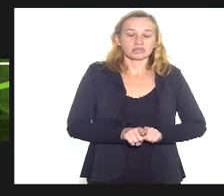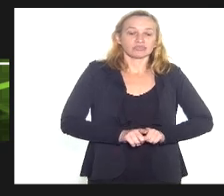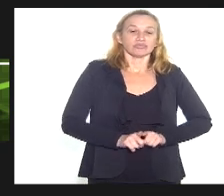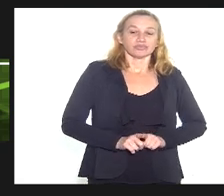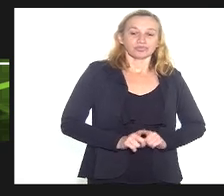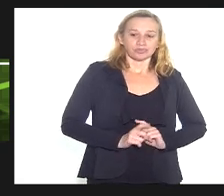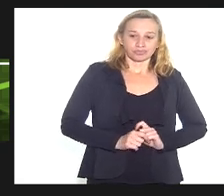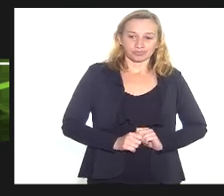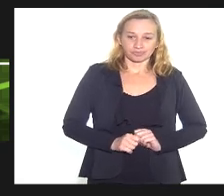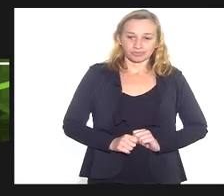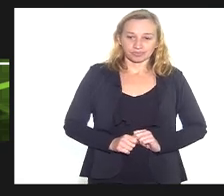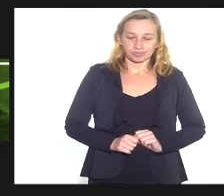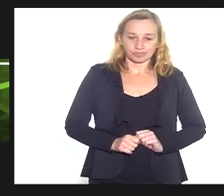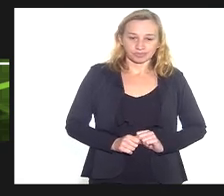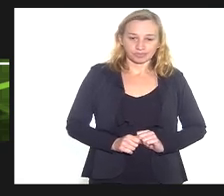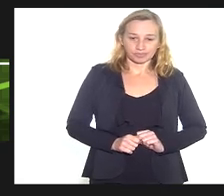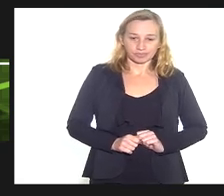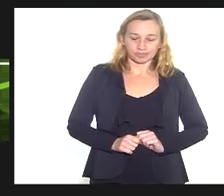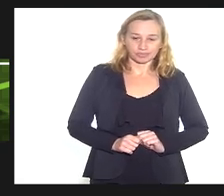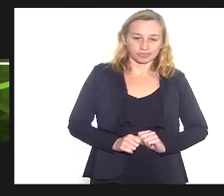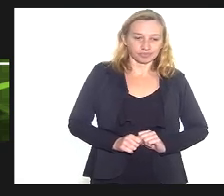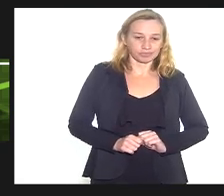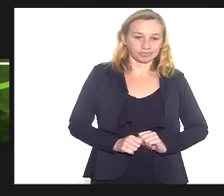governança. Ok?